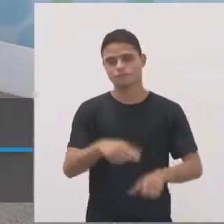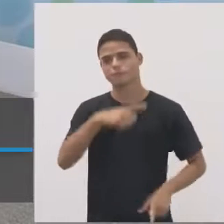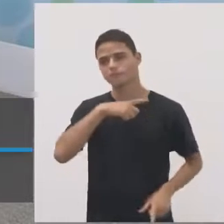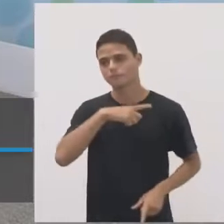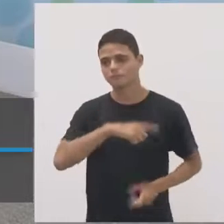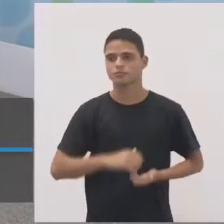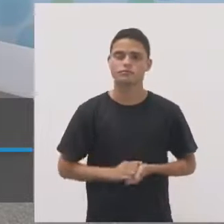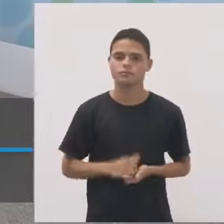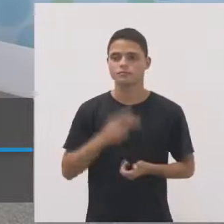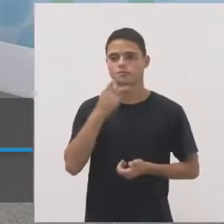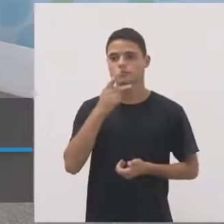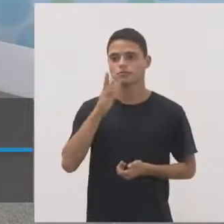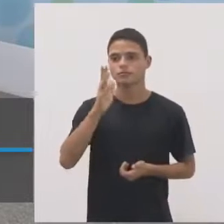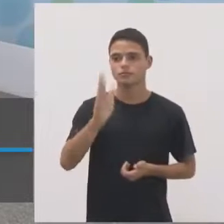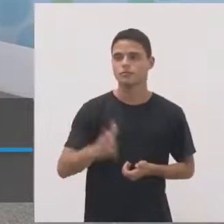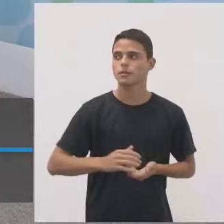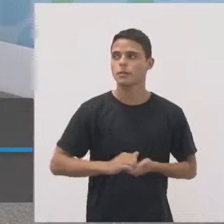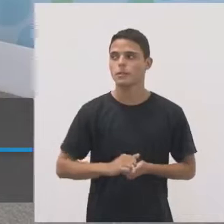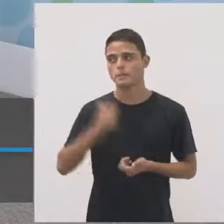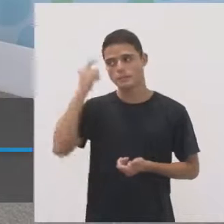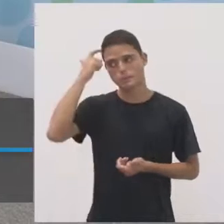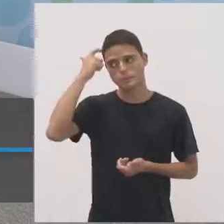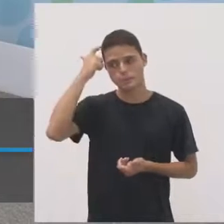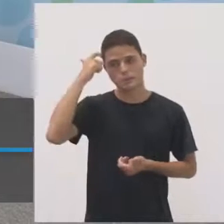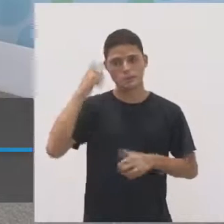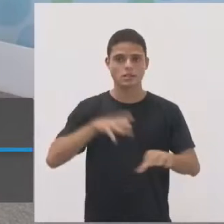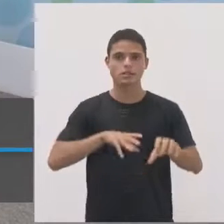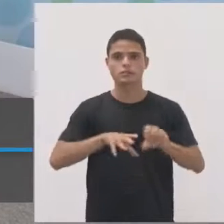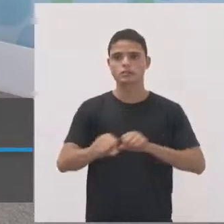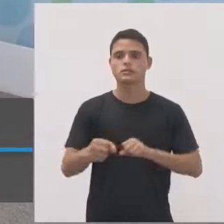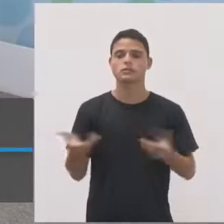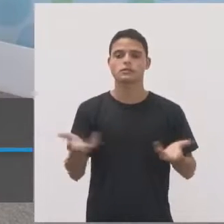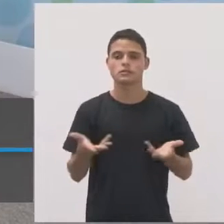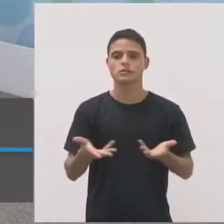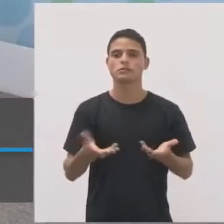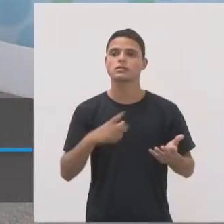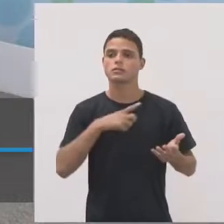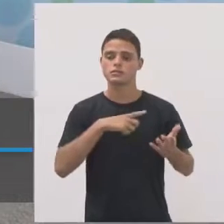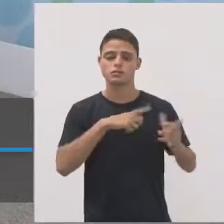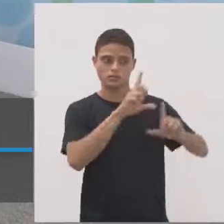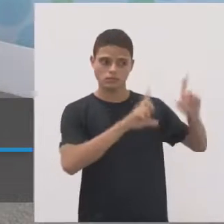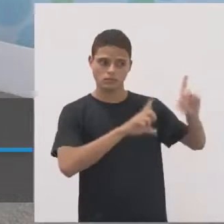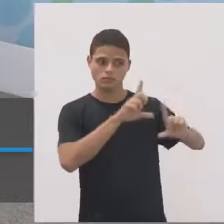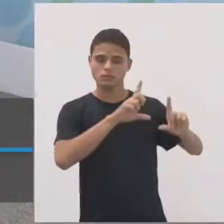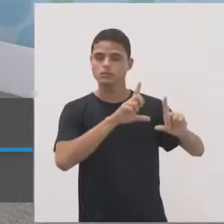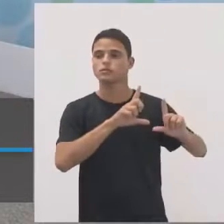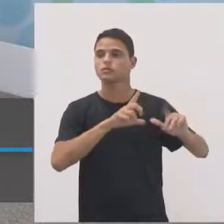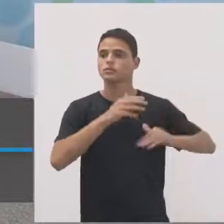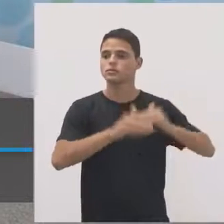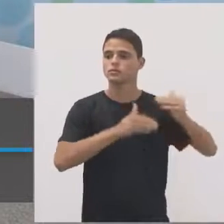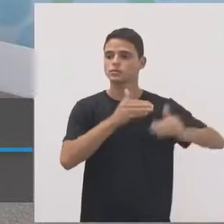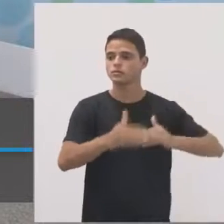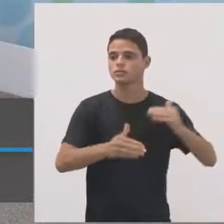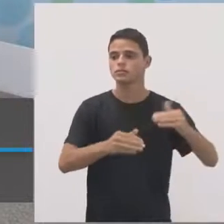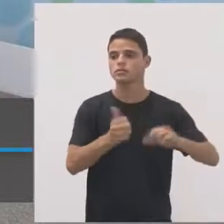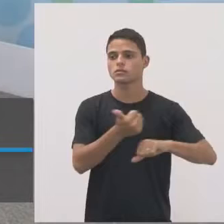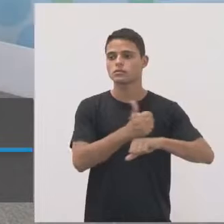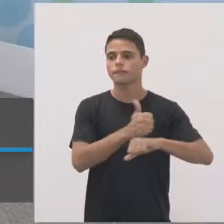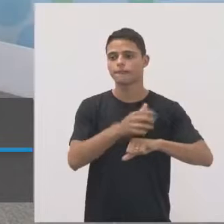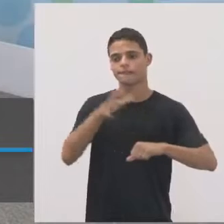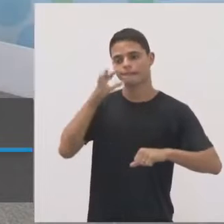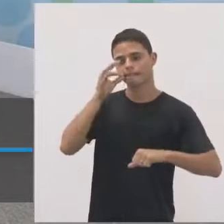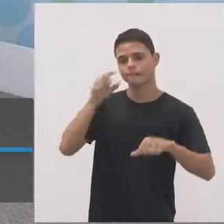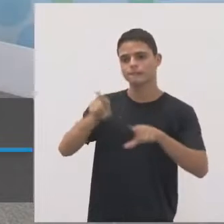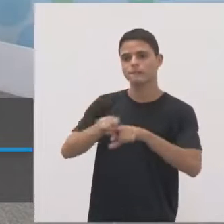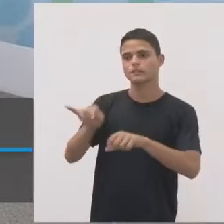já vou dizer para vocês de antemão que essa formação hoje vai estar no canal Desenvolvimento Profissional 1 ao vivo e também a gente está transmitindo no